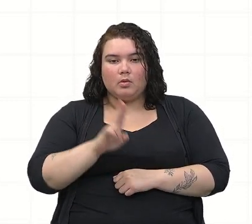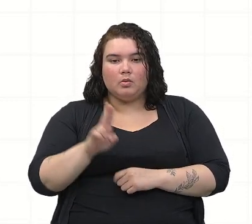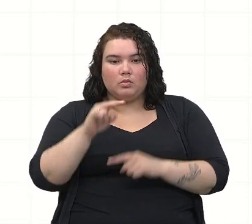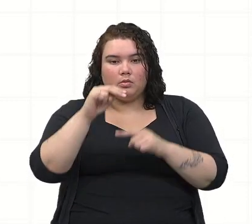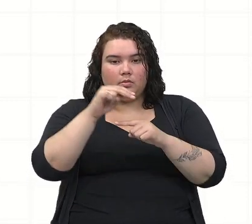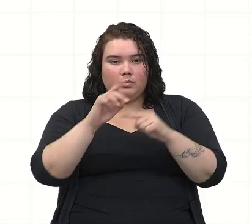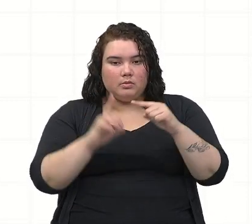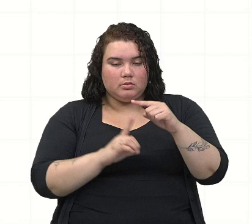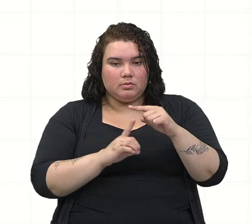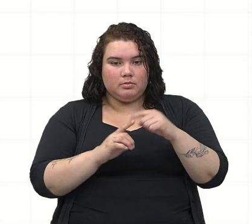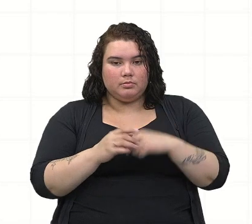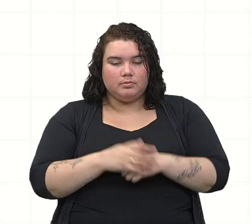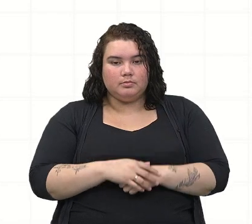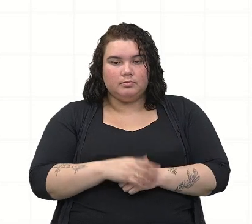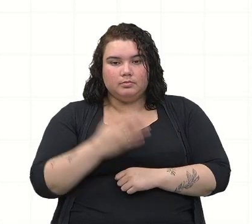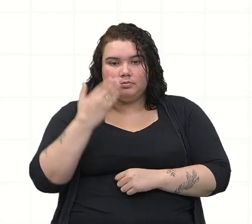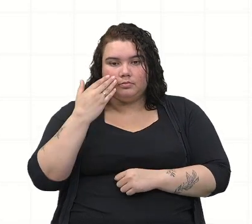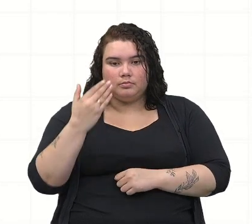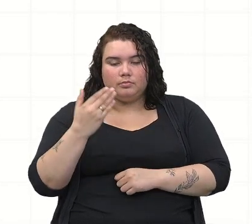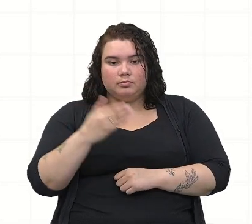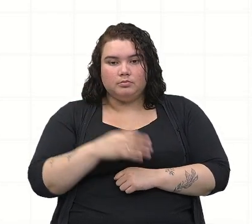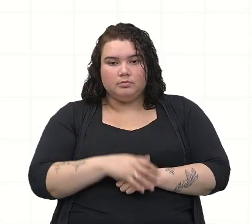fração, 10%.